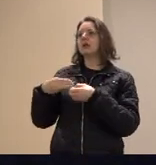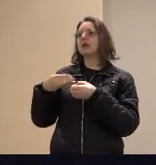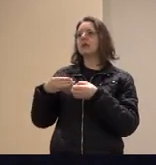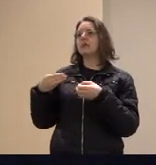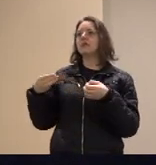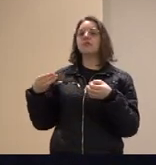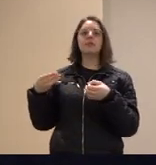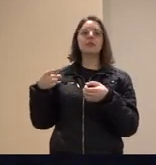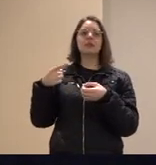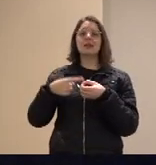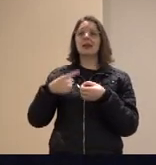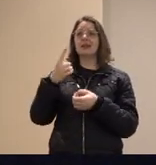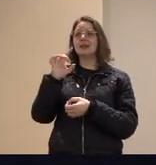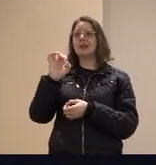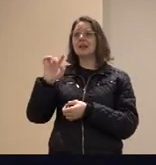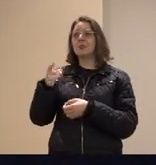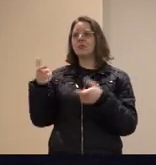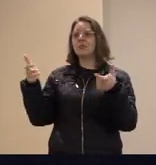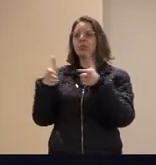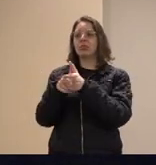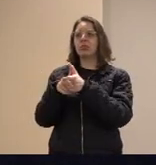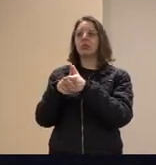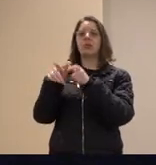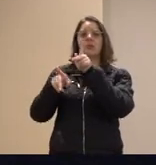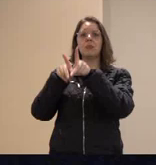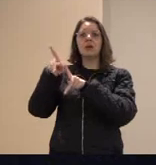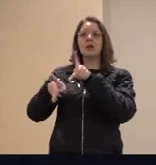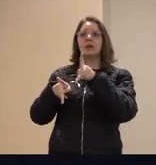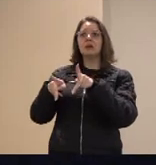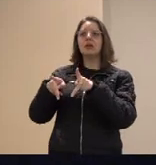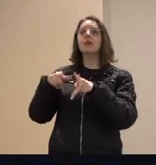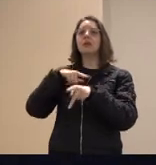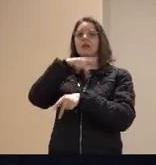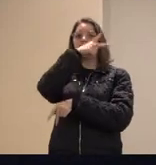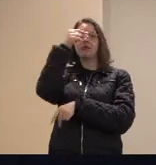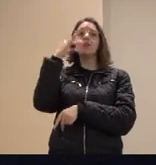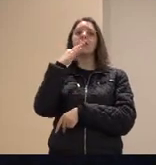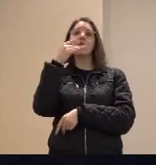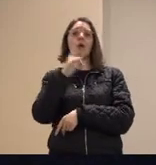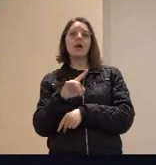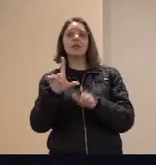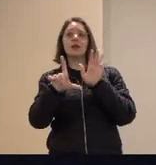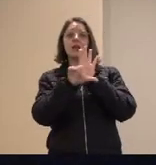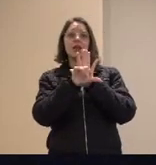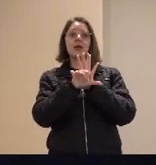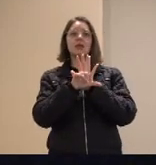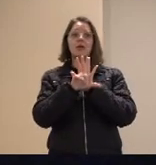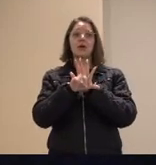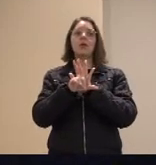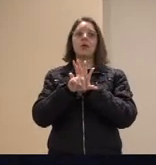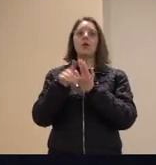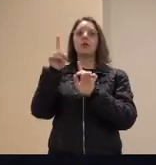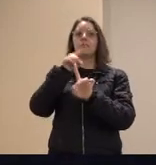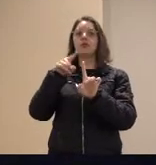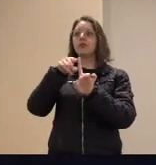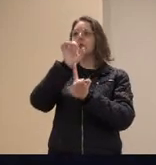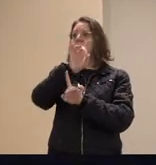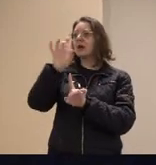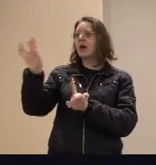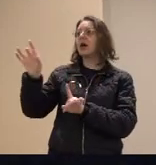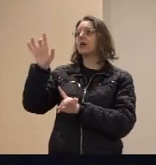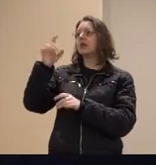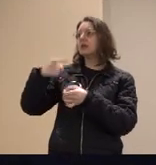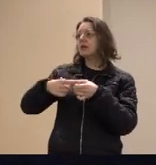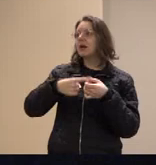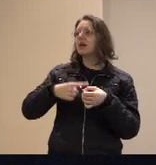e tem muito prefeito com dificuldade, até mesmo no conhecimento das leis, e não é fácil administrar os municípios. Mas, se o prefeito, na verdade, todas as vezes